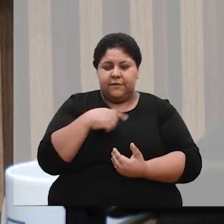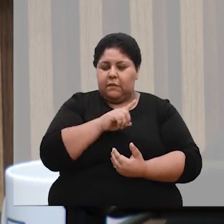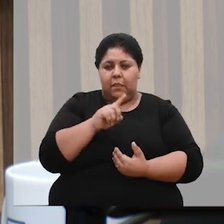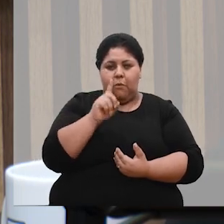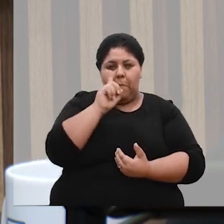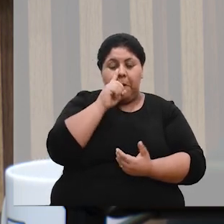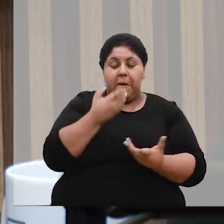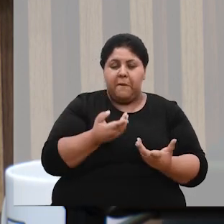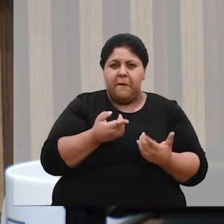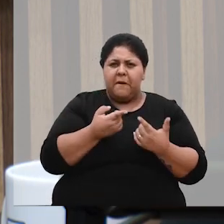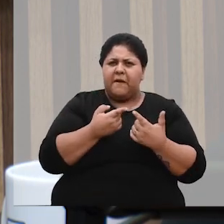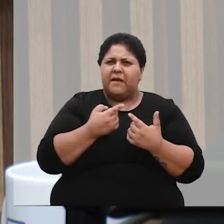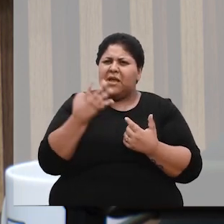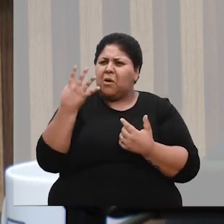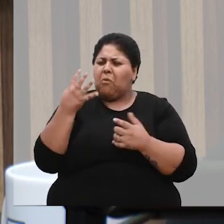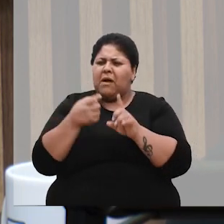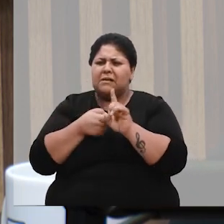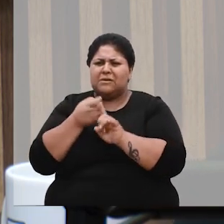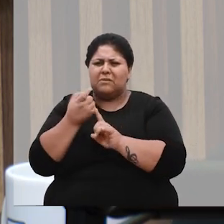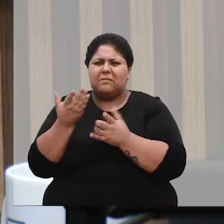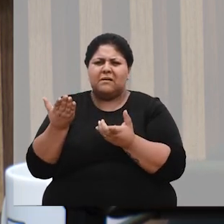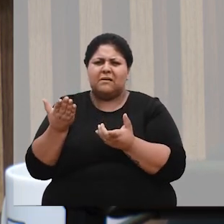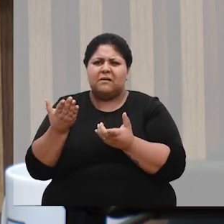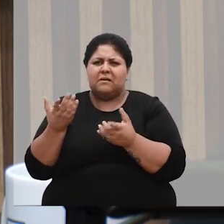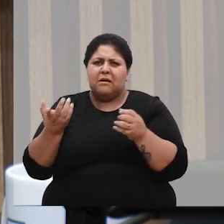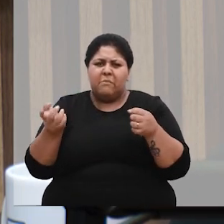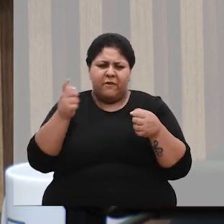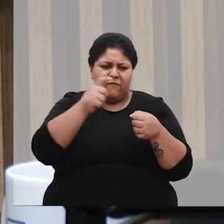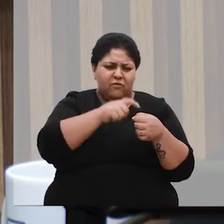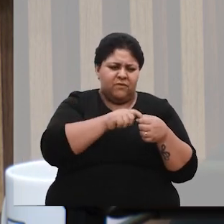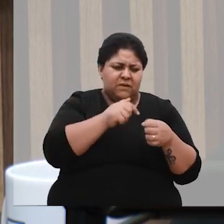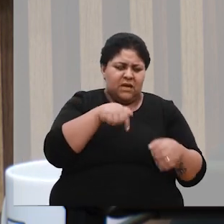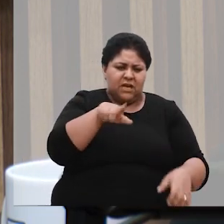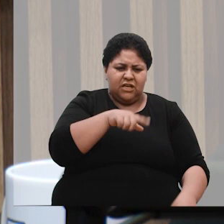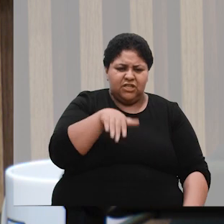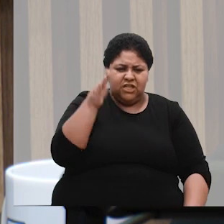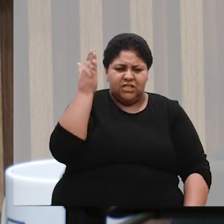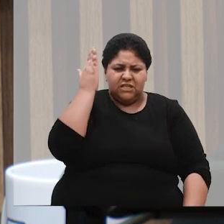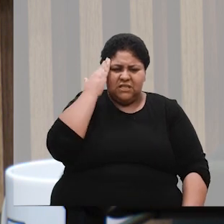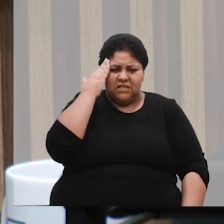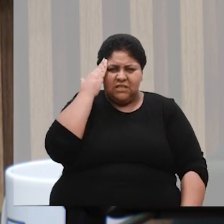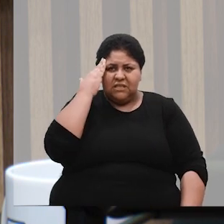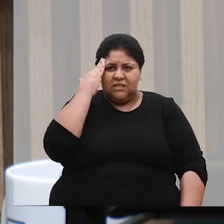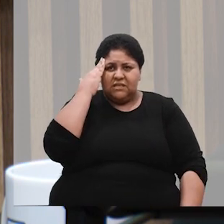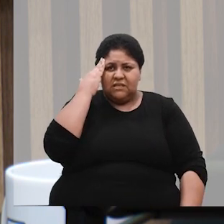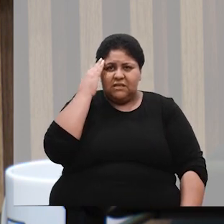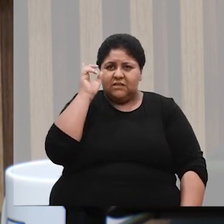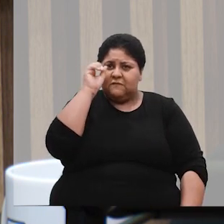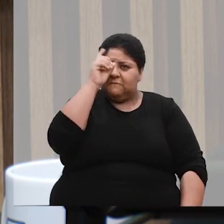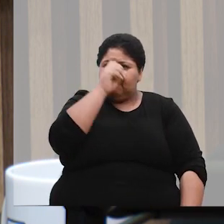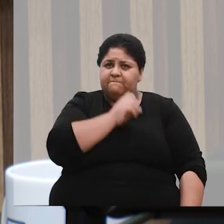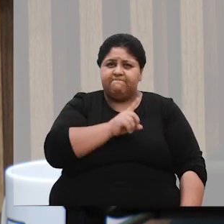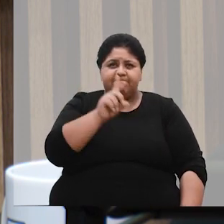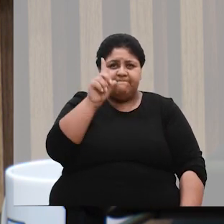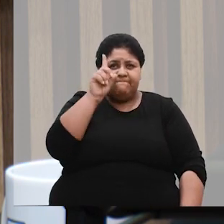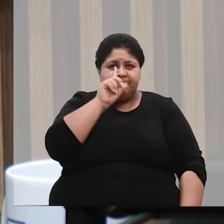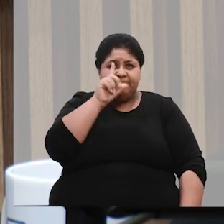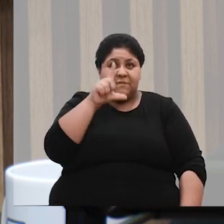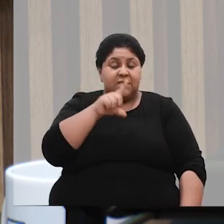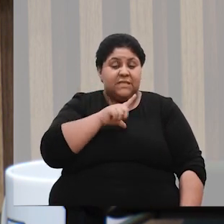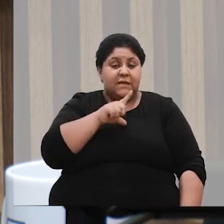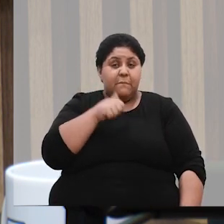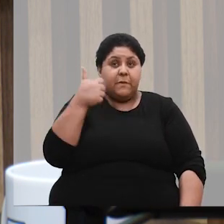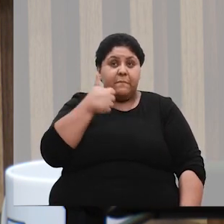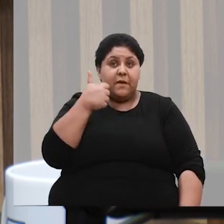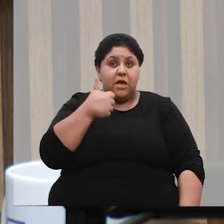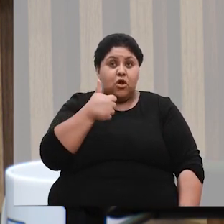não tenho experiência, né? Eu não sou mãe, mas 4 meses, né, para te voltar. Hoje a gente sabe que é tão difícil uma